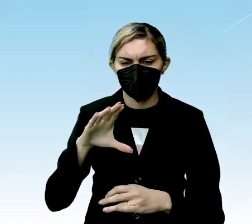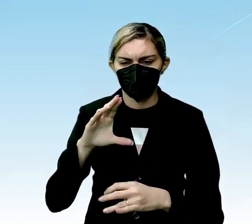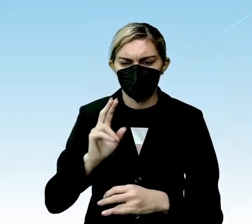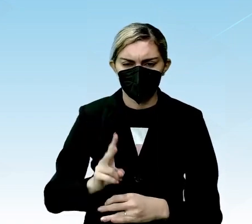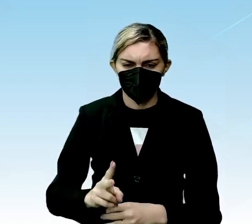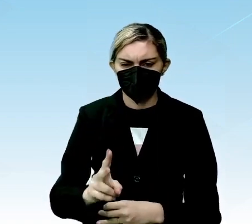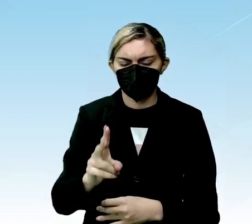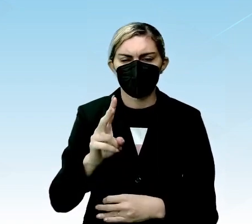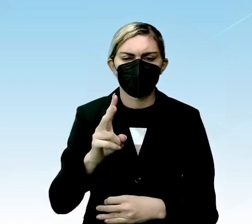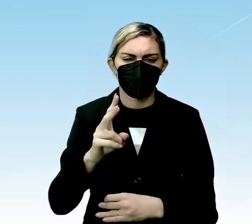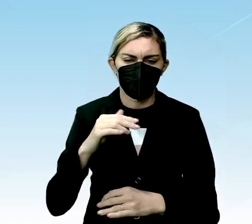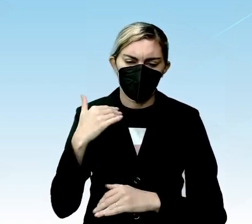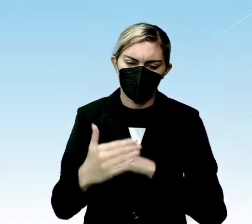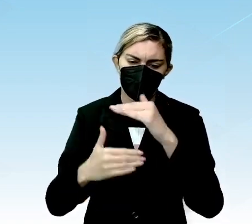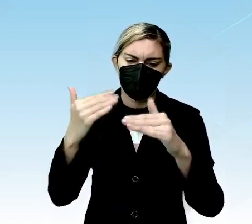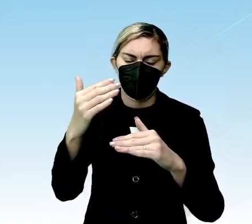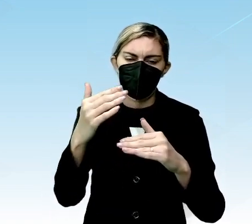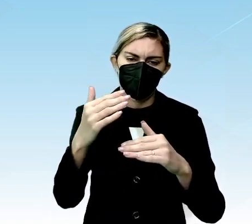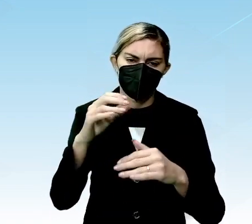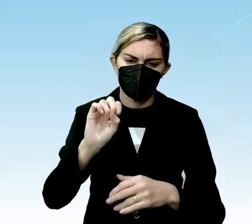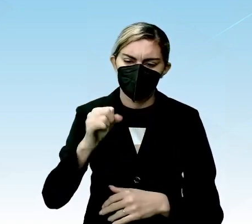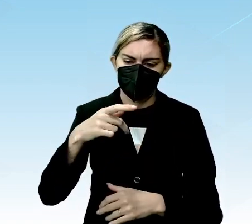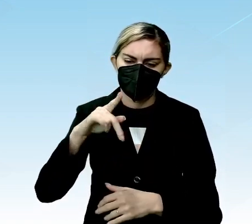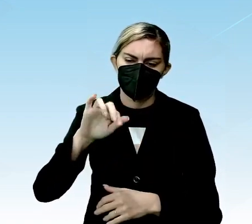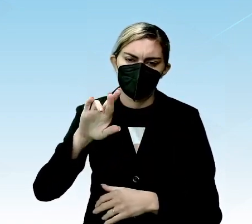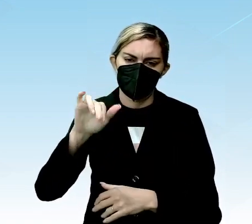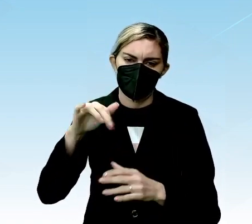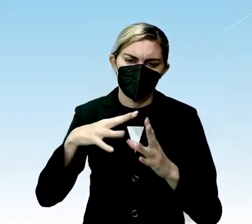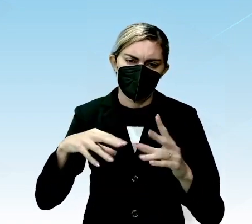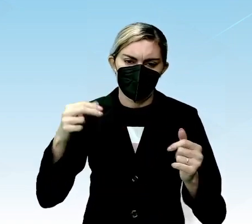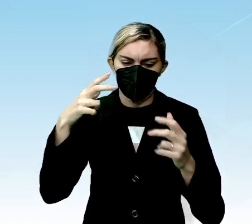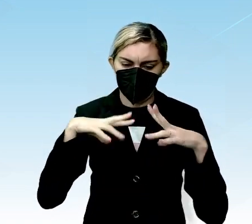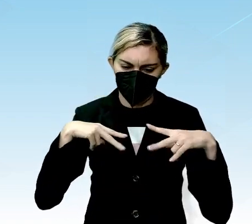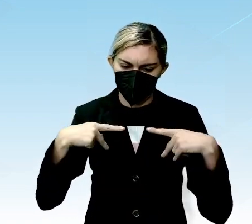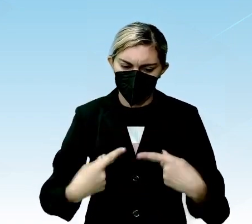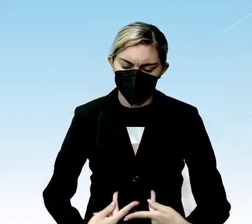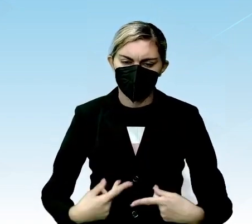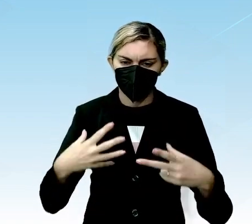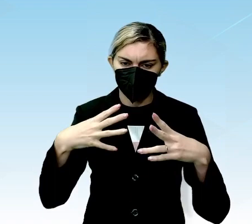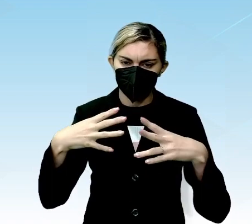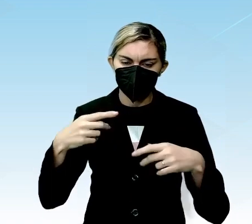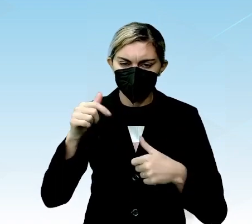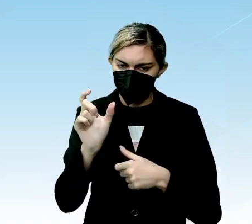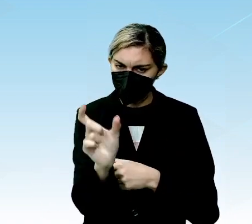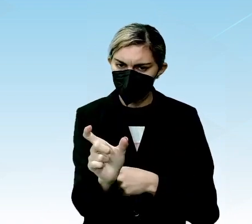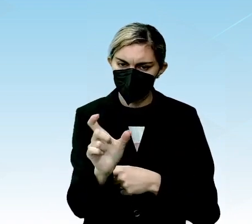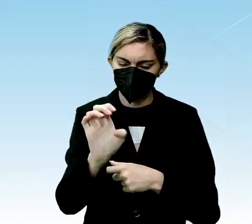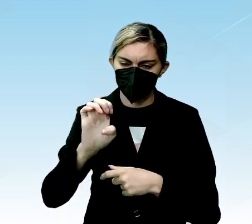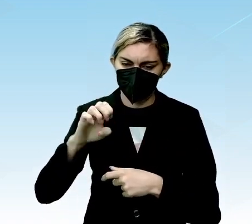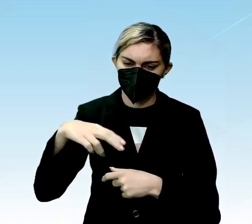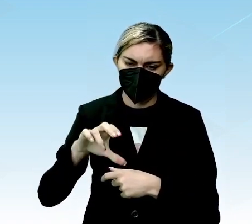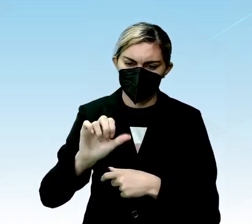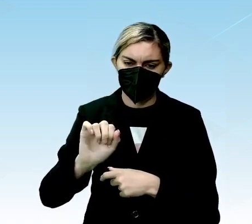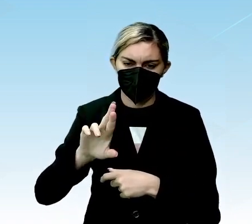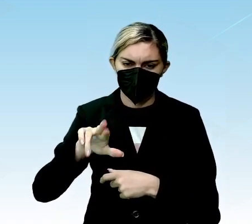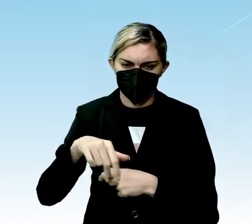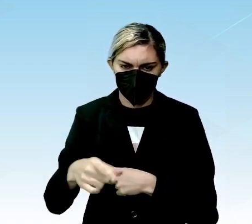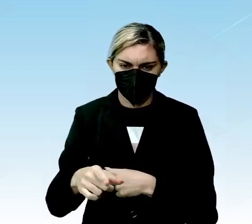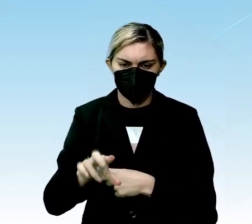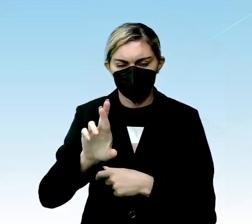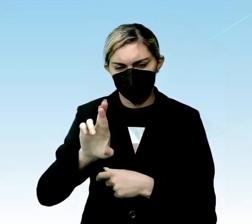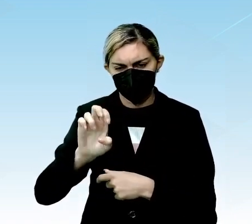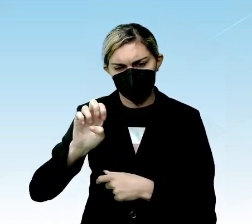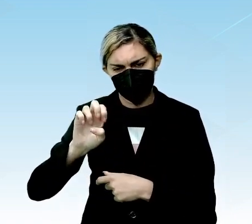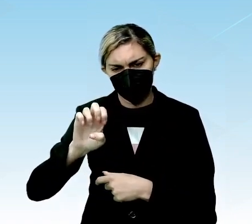constante evolução espiritual do ser humano. E há essa palavra, reencarnação. Que tal